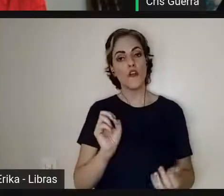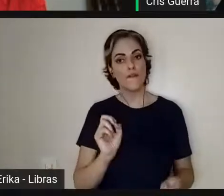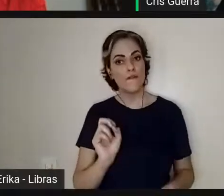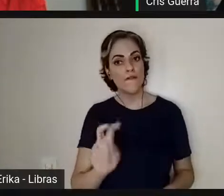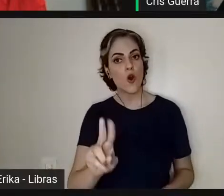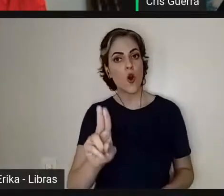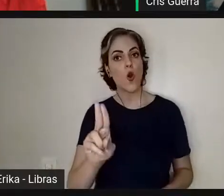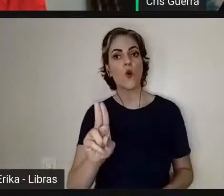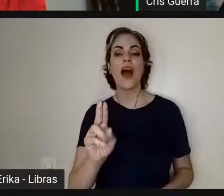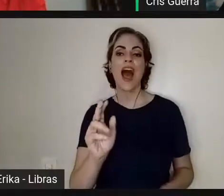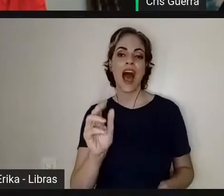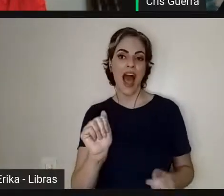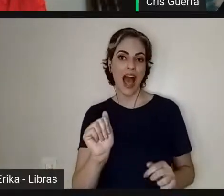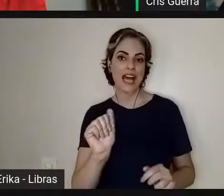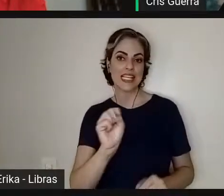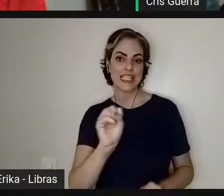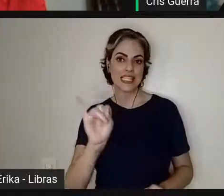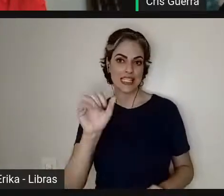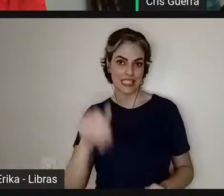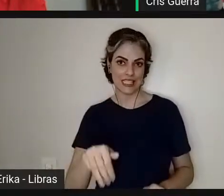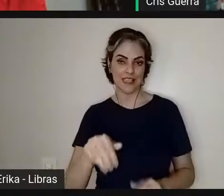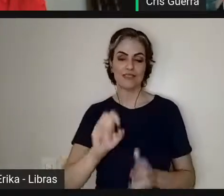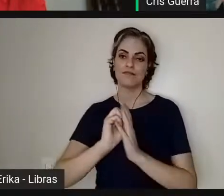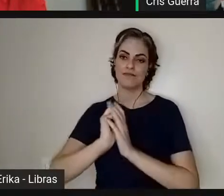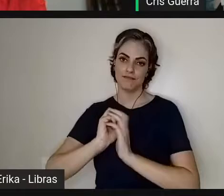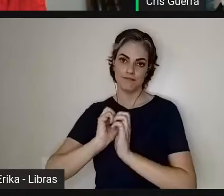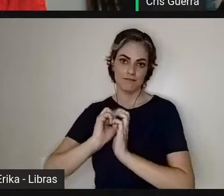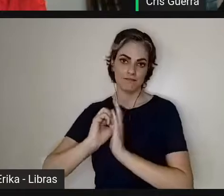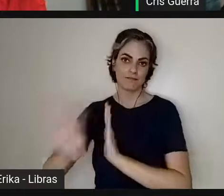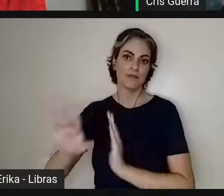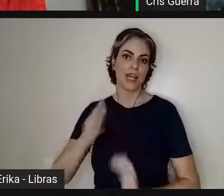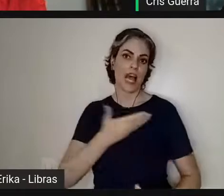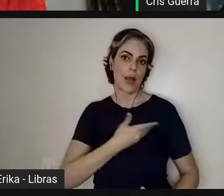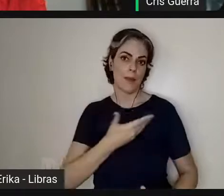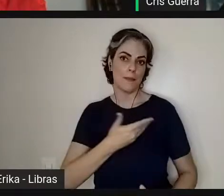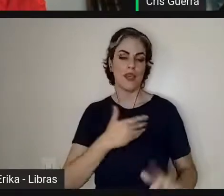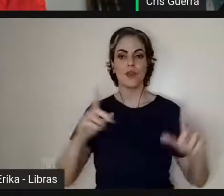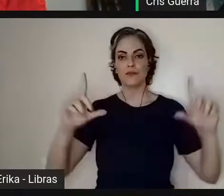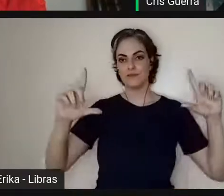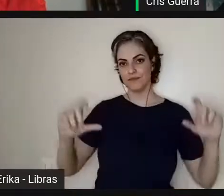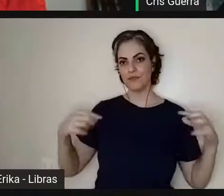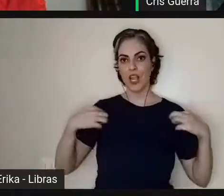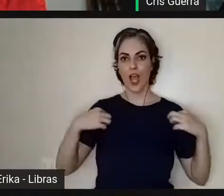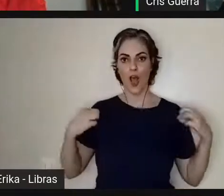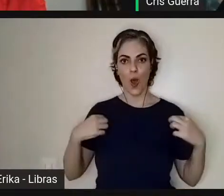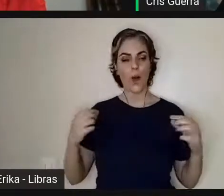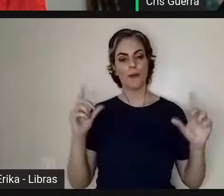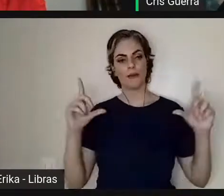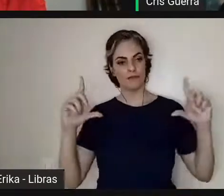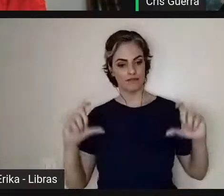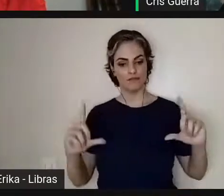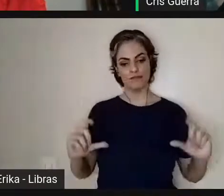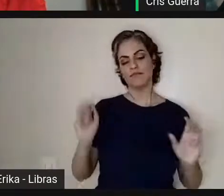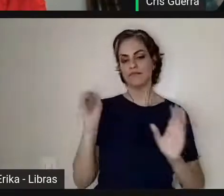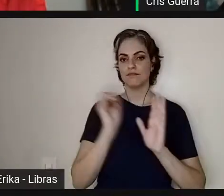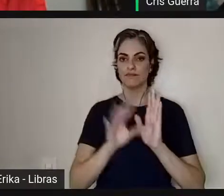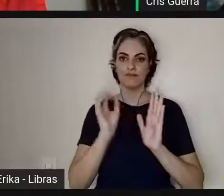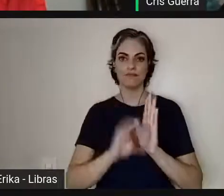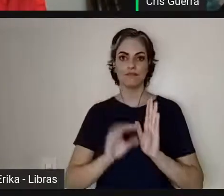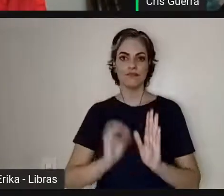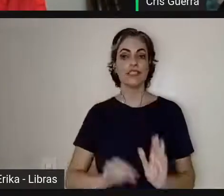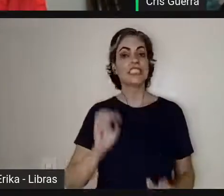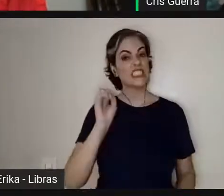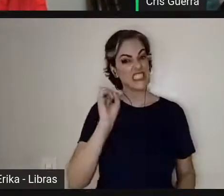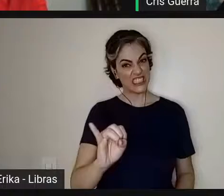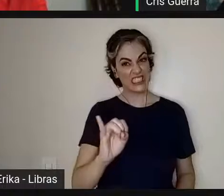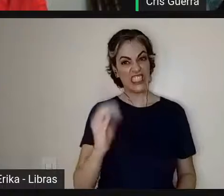agora tenho um outro blog chamado Hoje Vou Assim, que eu vou colocar todo dia a roupa que eu escolhi para vir trabalhar. Eu falo que se na época tivesse